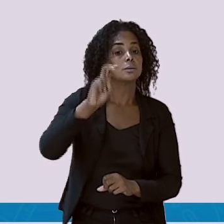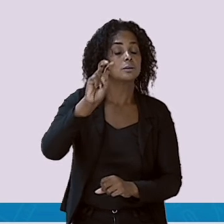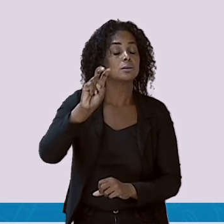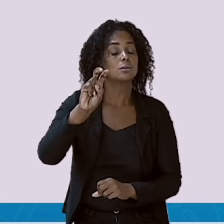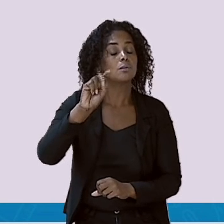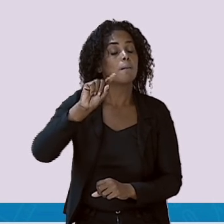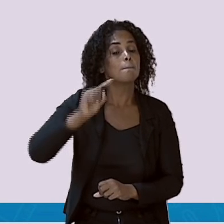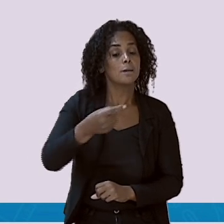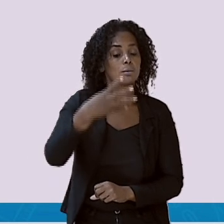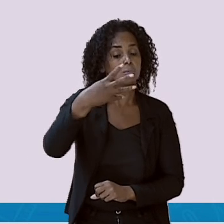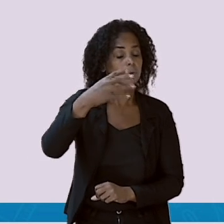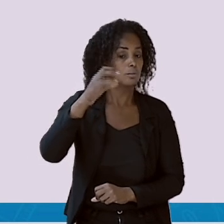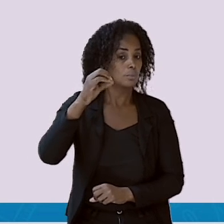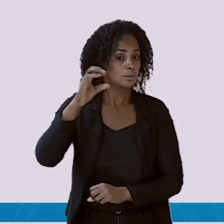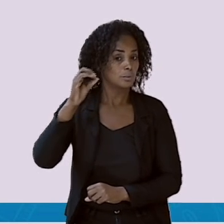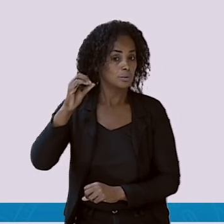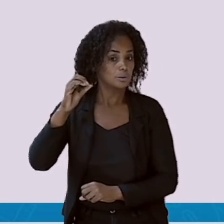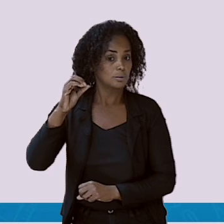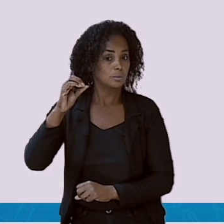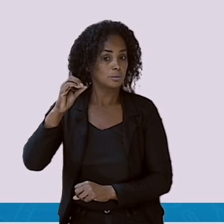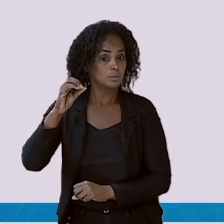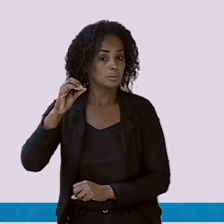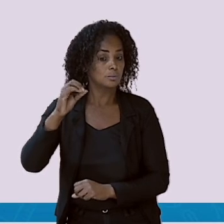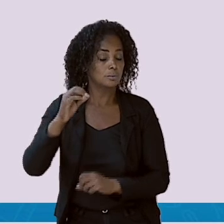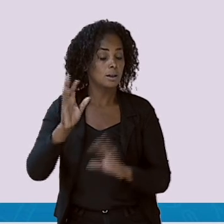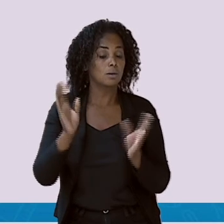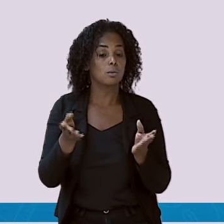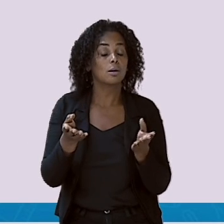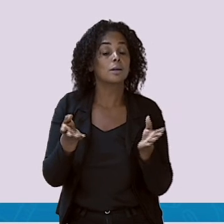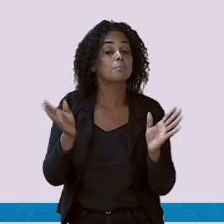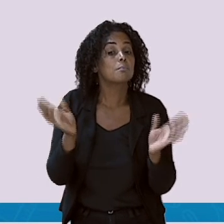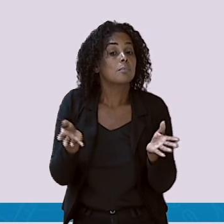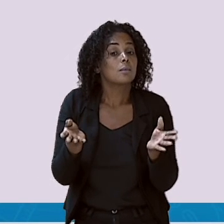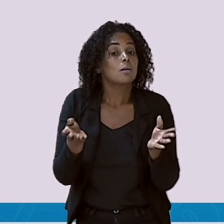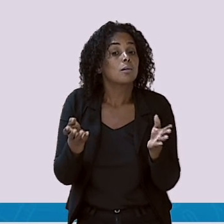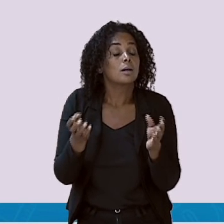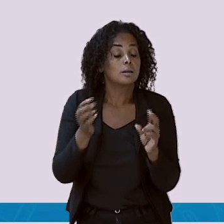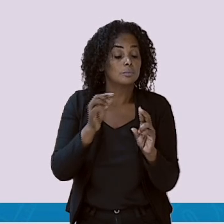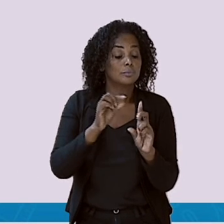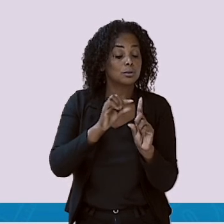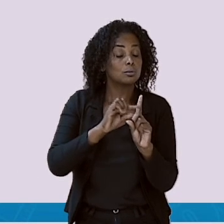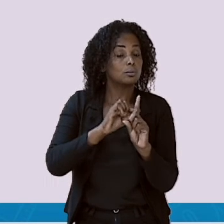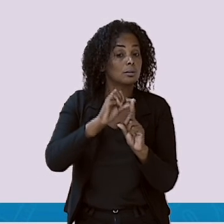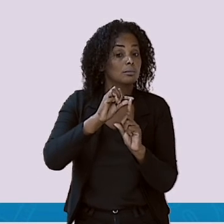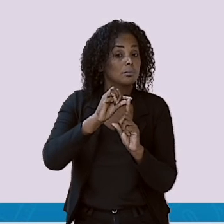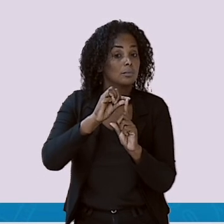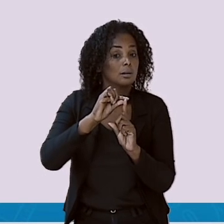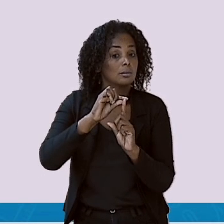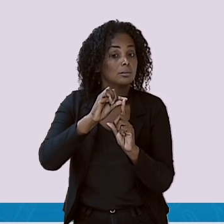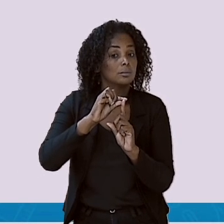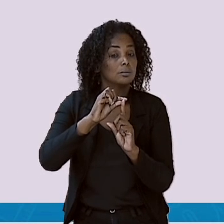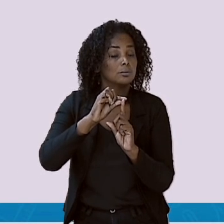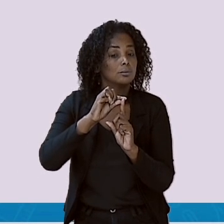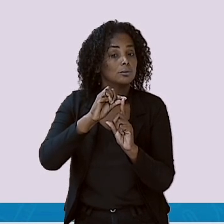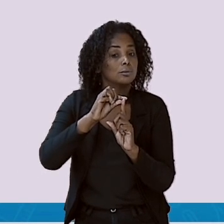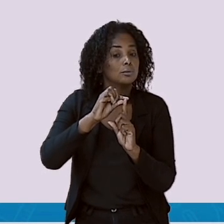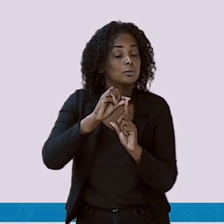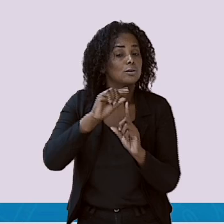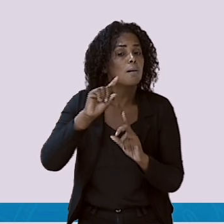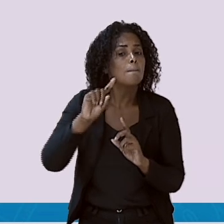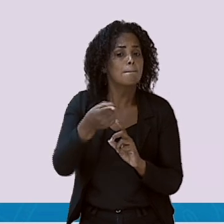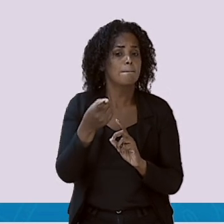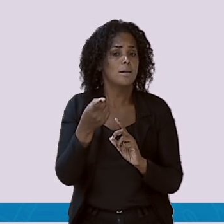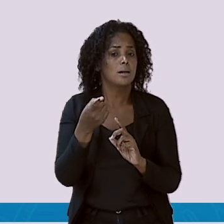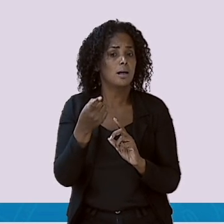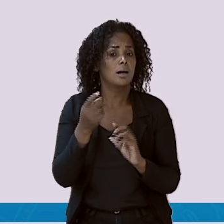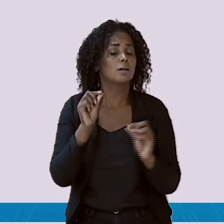25.400. Na próxima é a unidade de milhar. Então, a minha dezena de milhar, que é o 2, eu posso